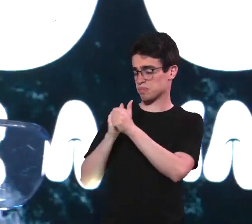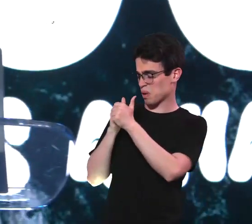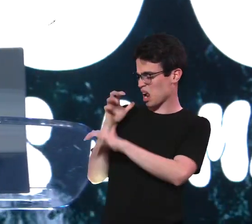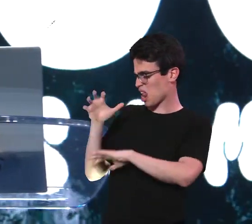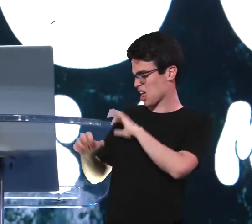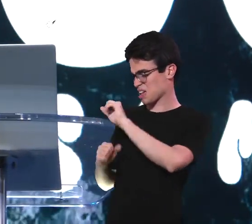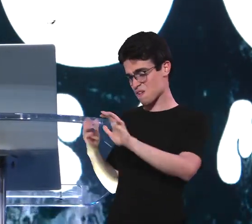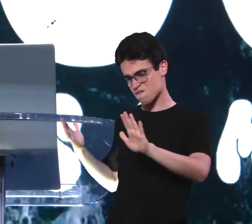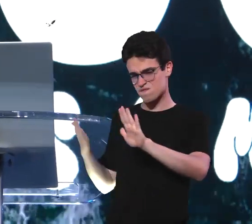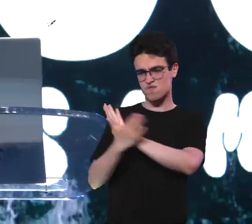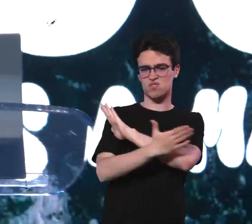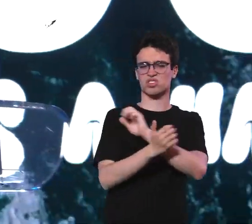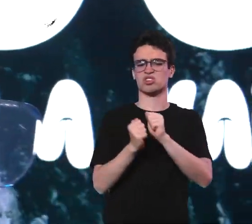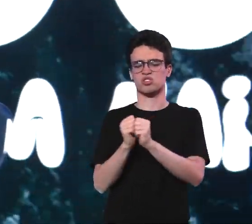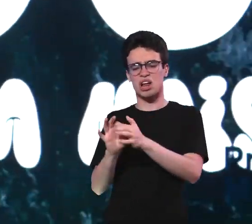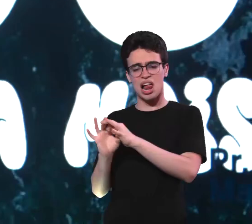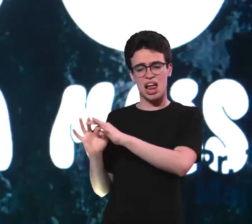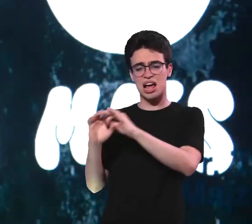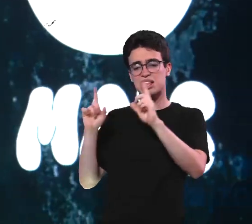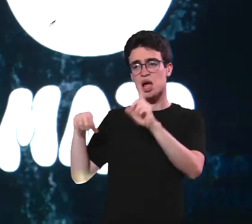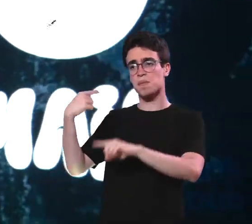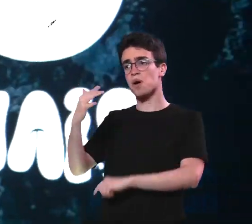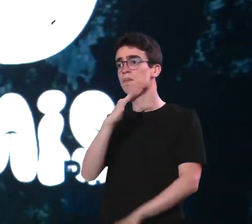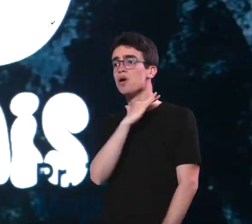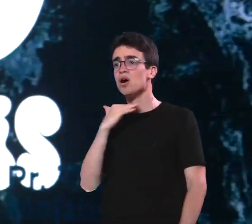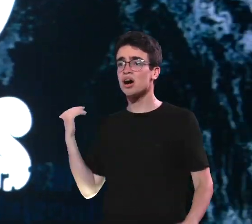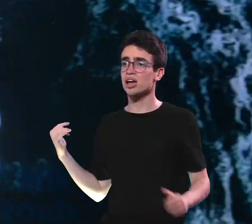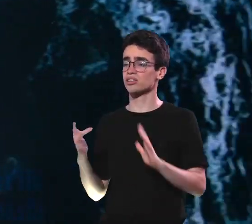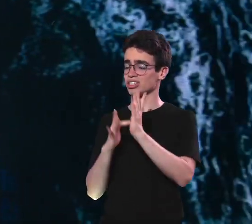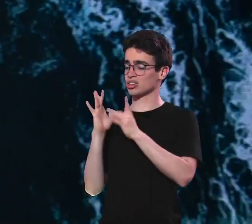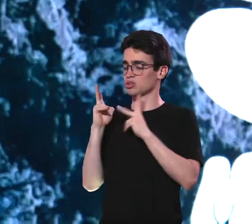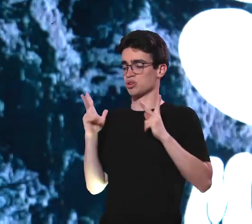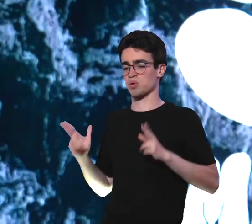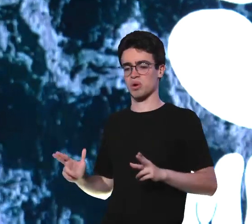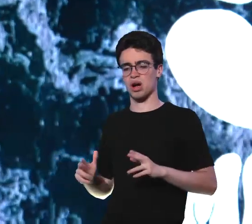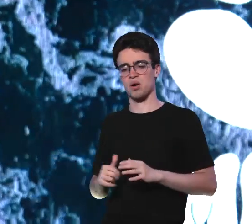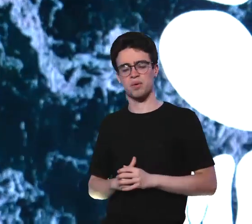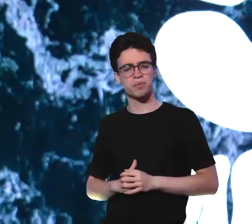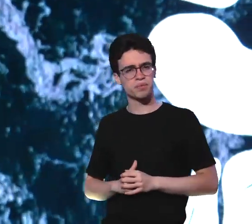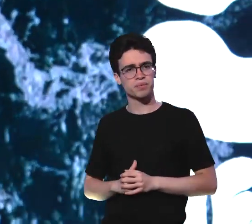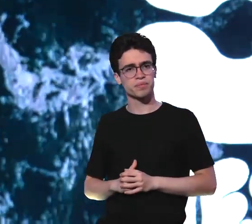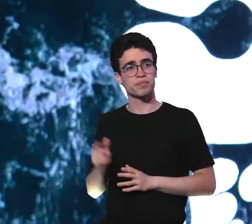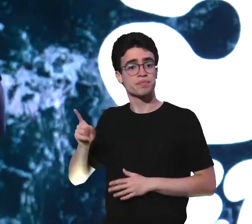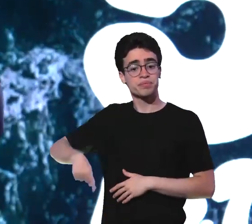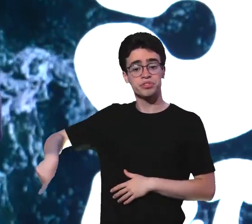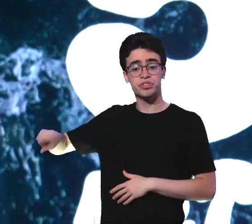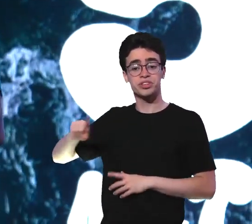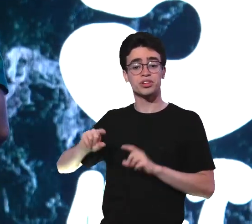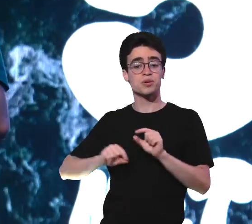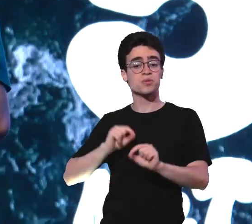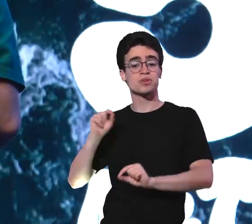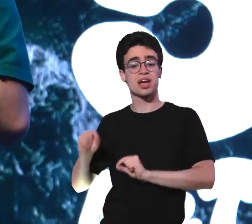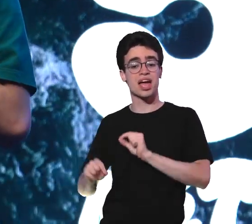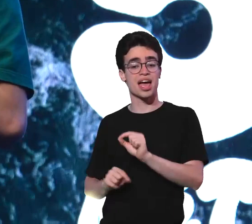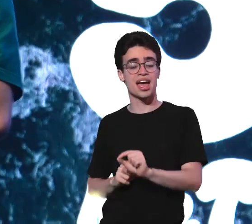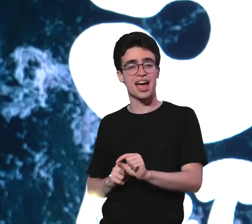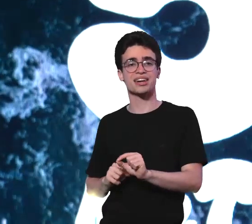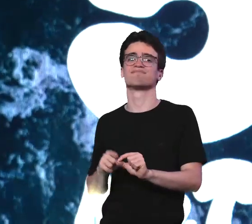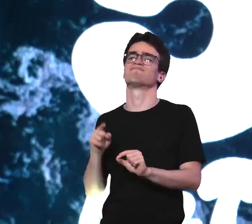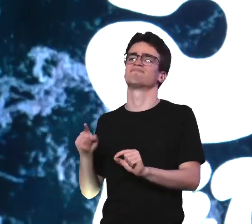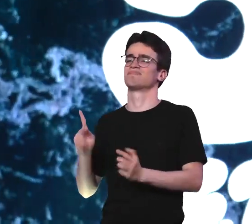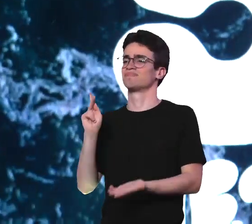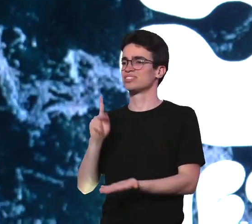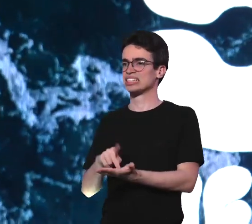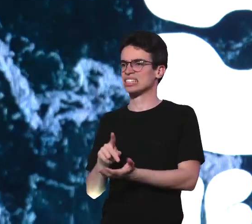perseguição junto e depois eles morreram igual Jesus, a maioria deles. Esses eram os